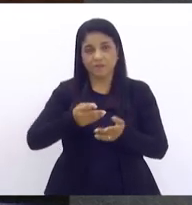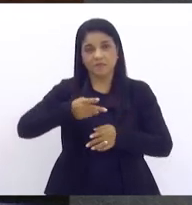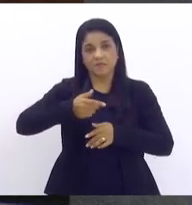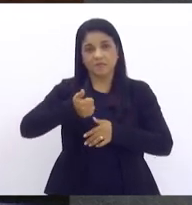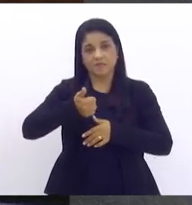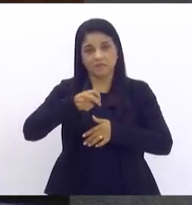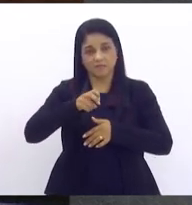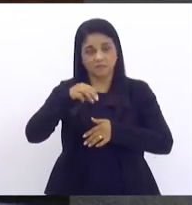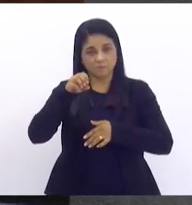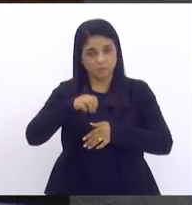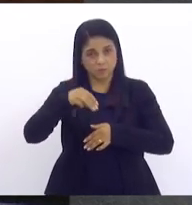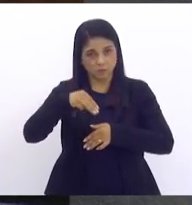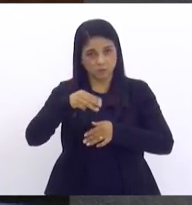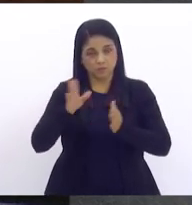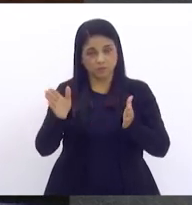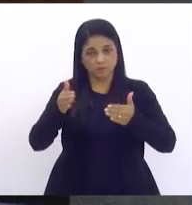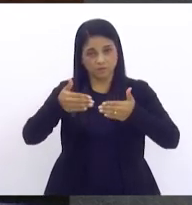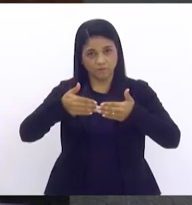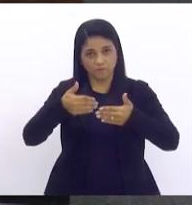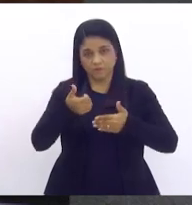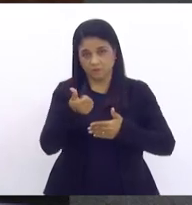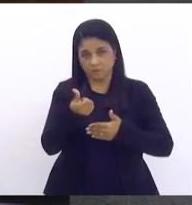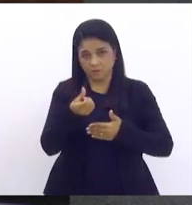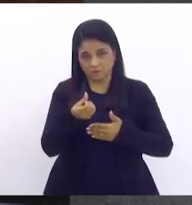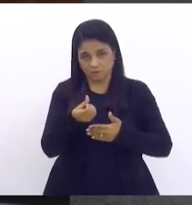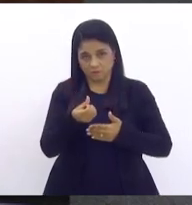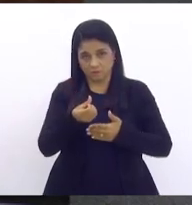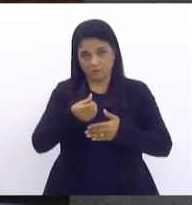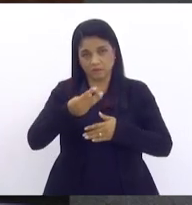14h15, encerrou-se às